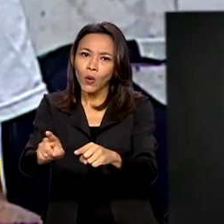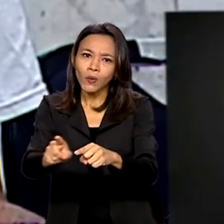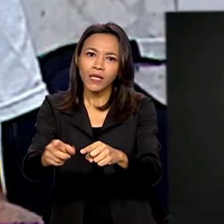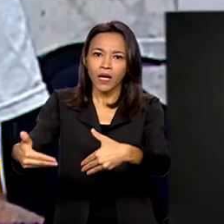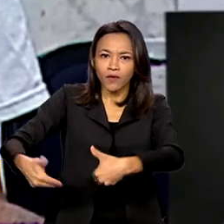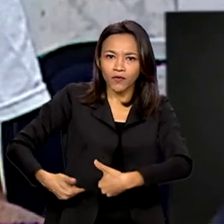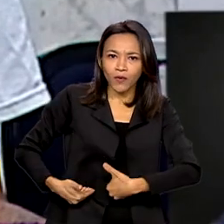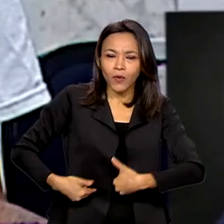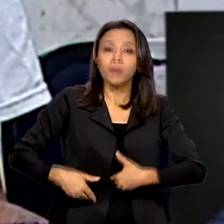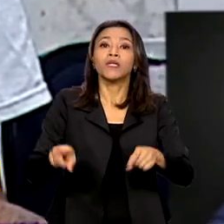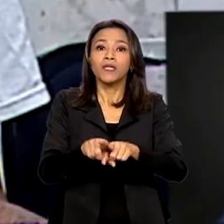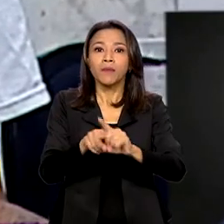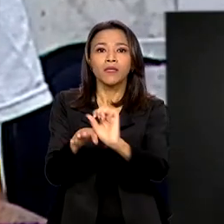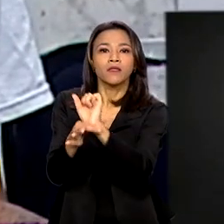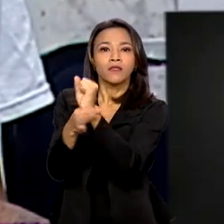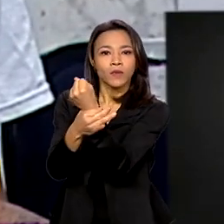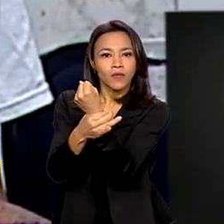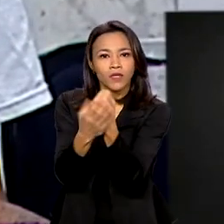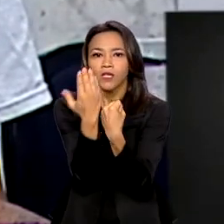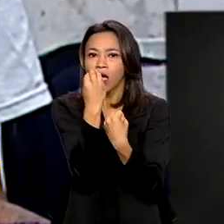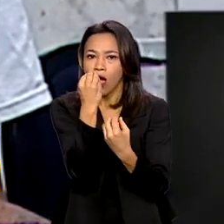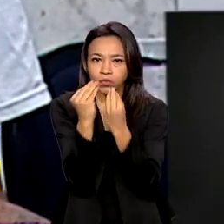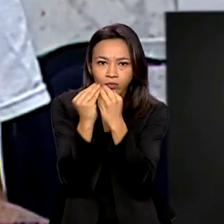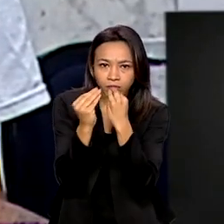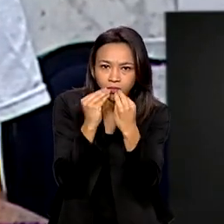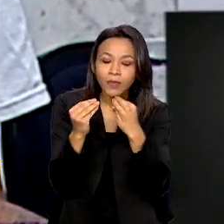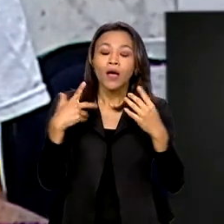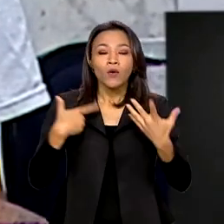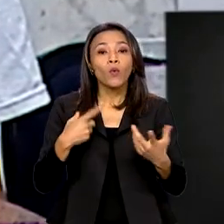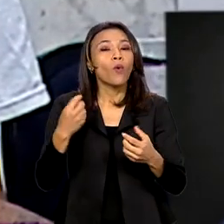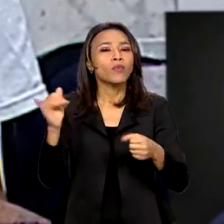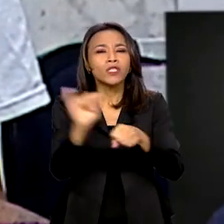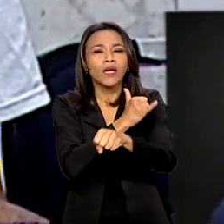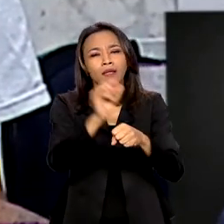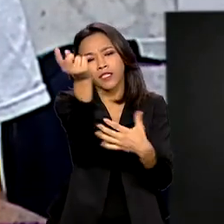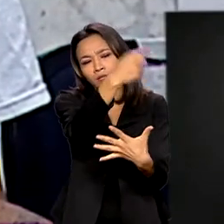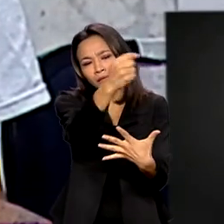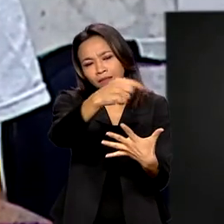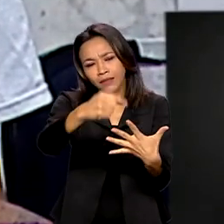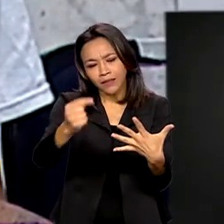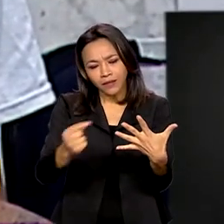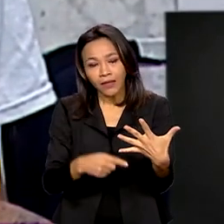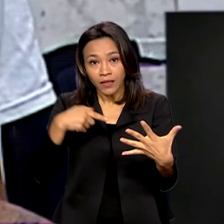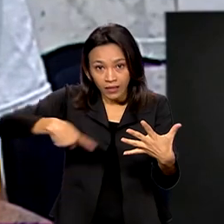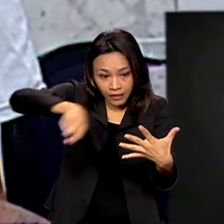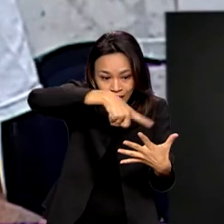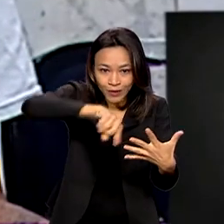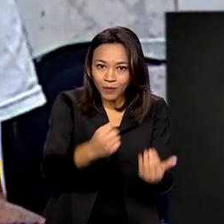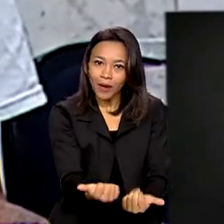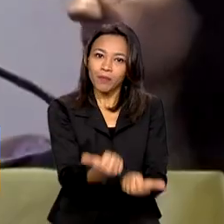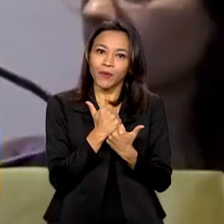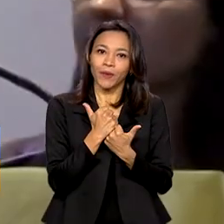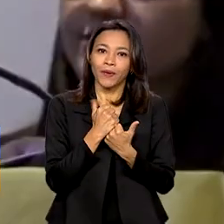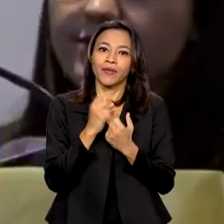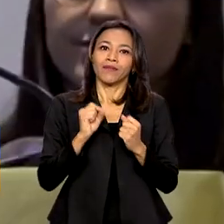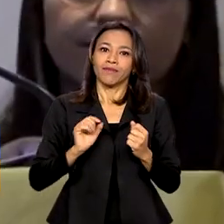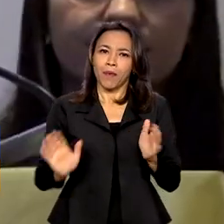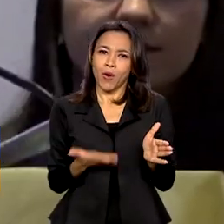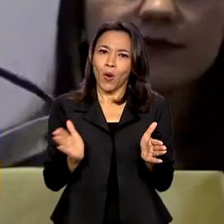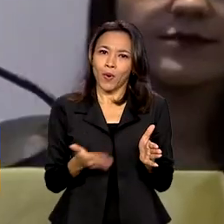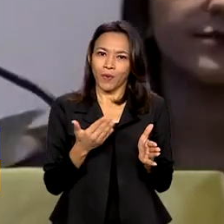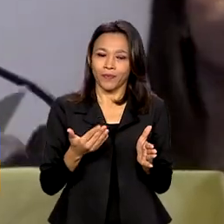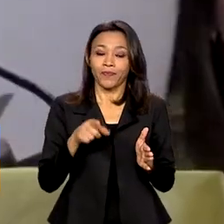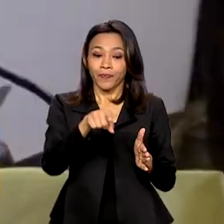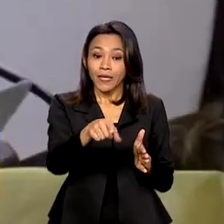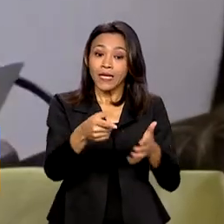à insegurança alimentar, através de ações integradas que contribuam para a produção. Estamos